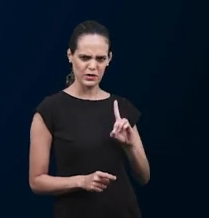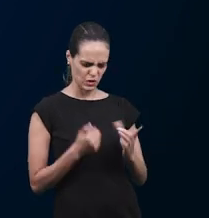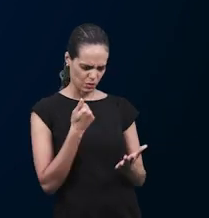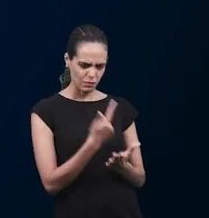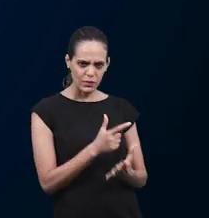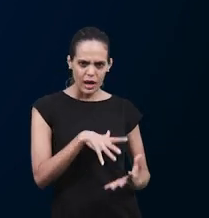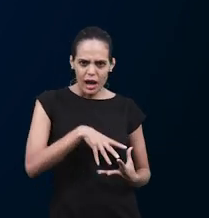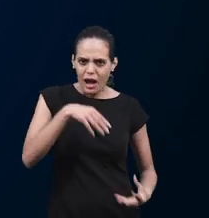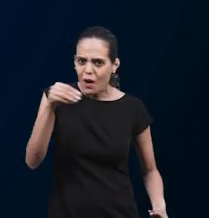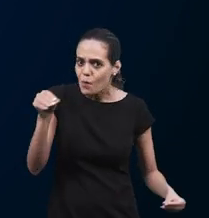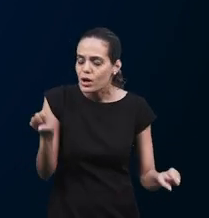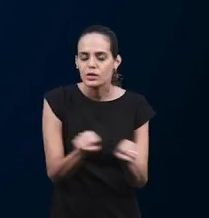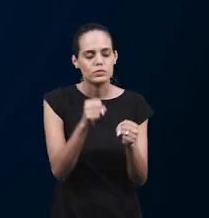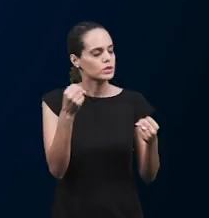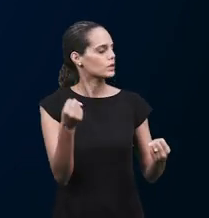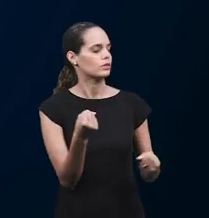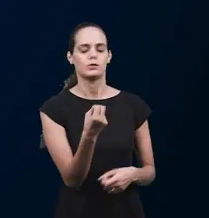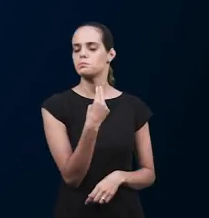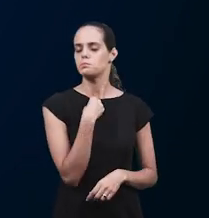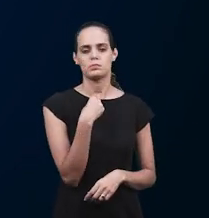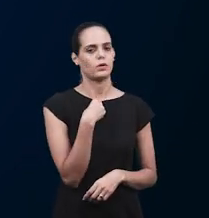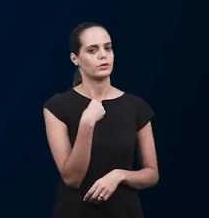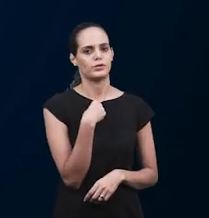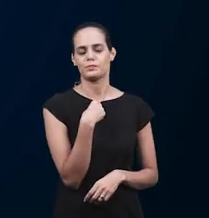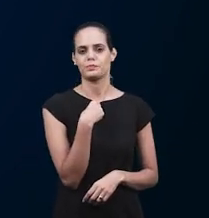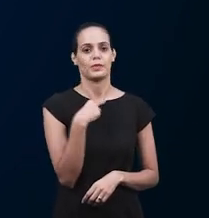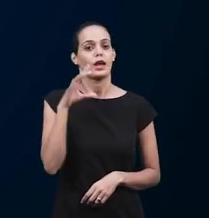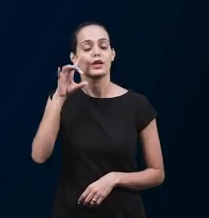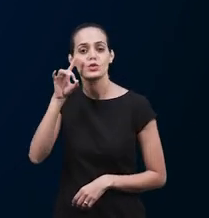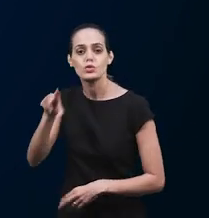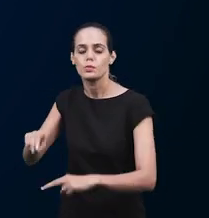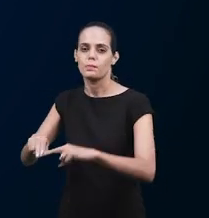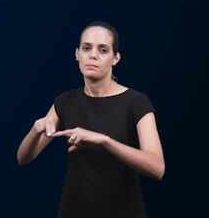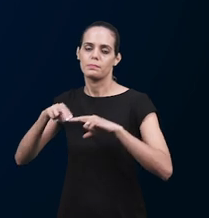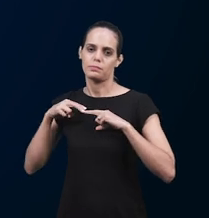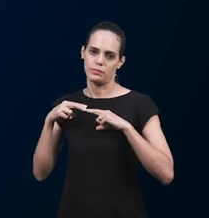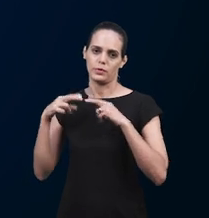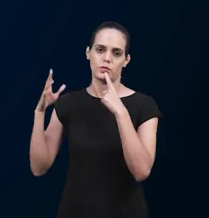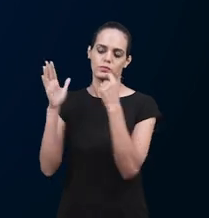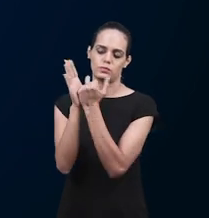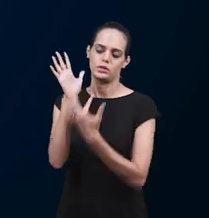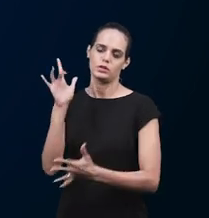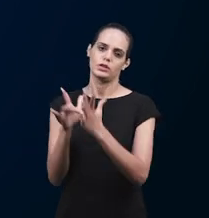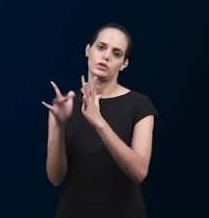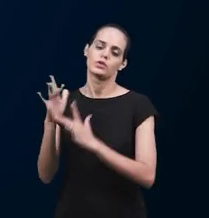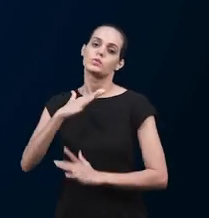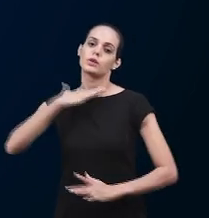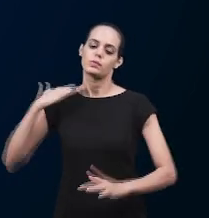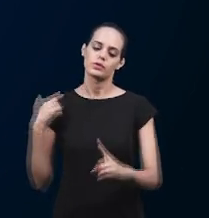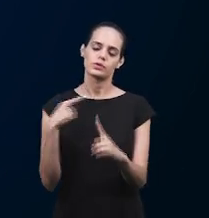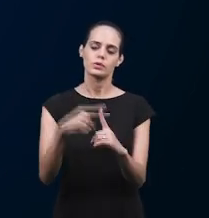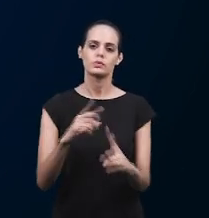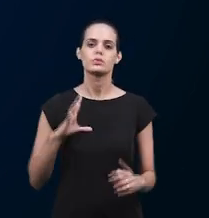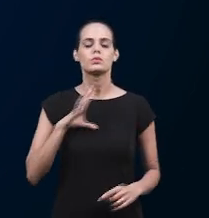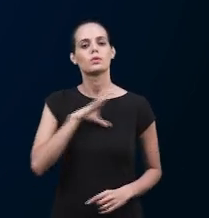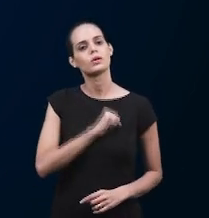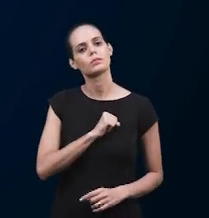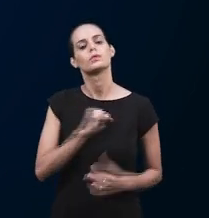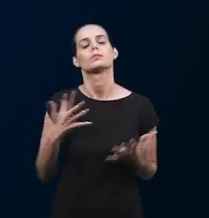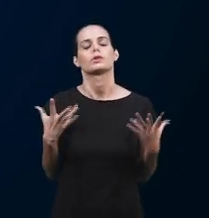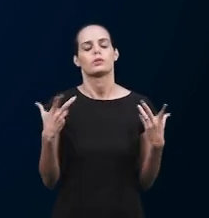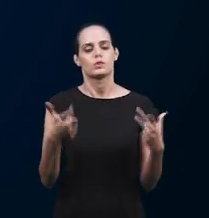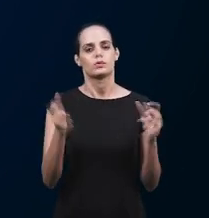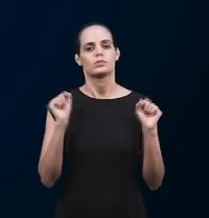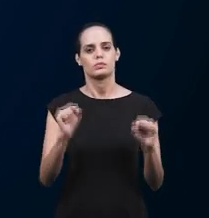Nós sabemos que somente o sacrifício de Jesus, somente o sangue de Jesus, com seu amor maravilhoso,